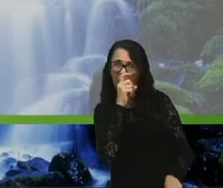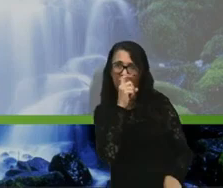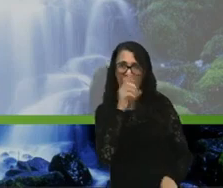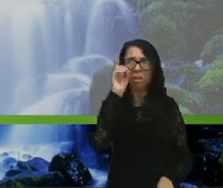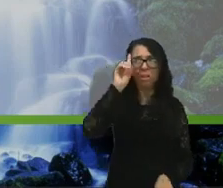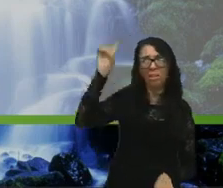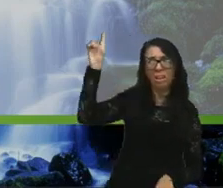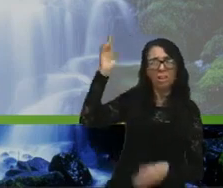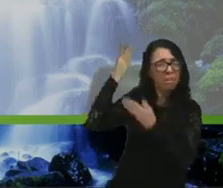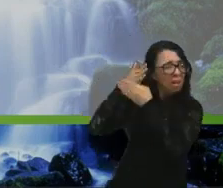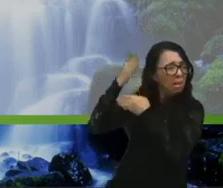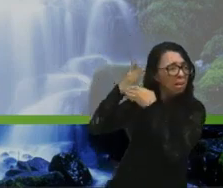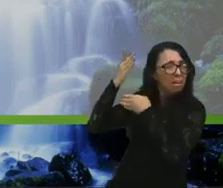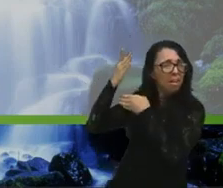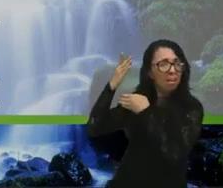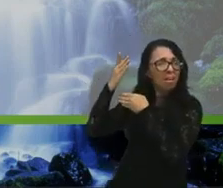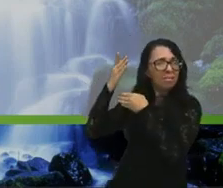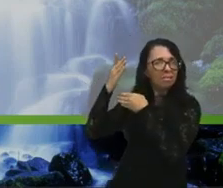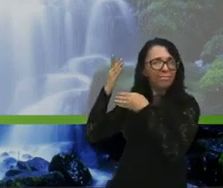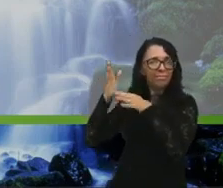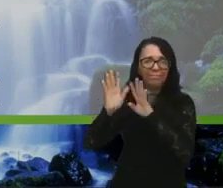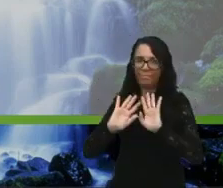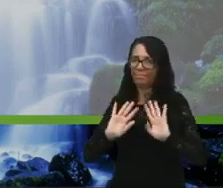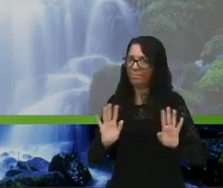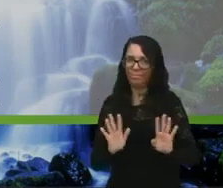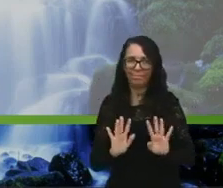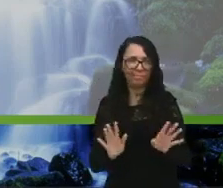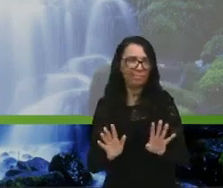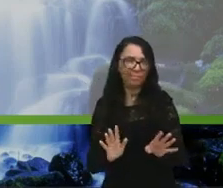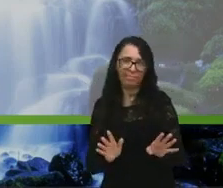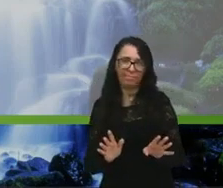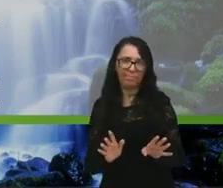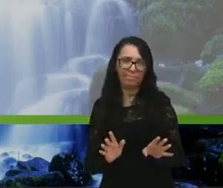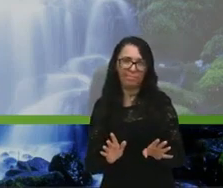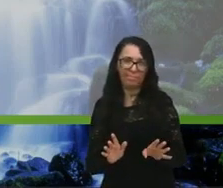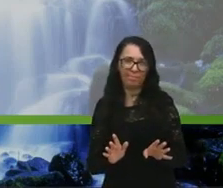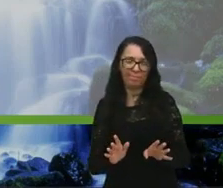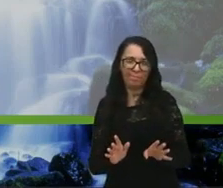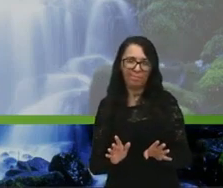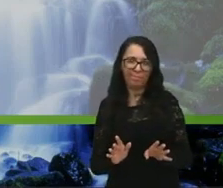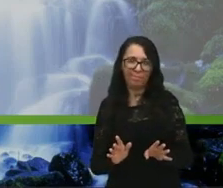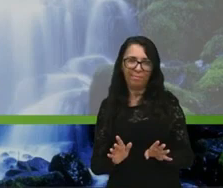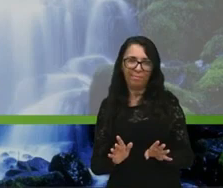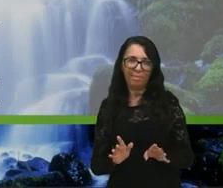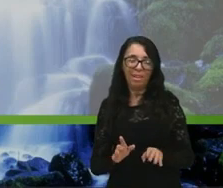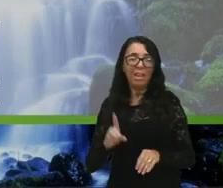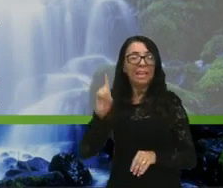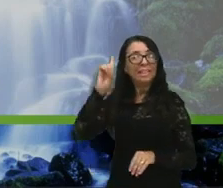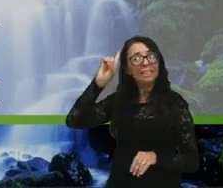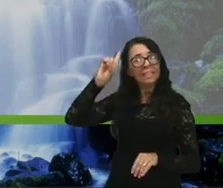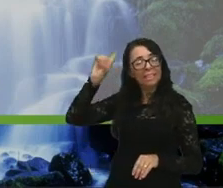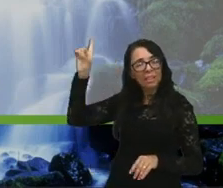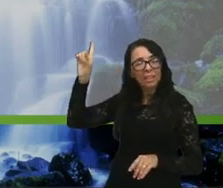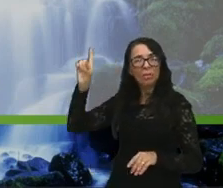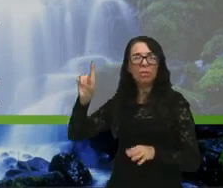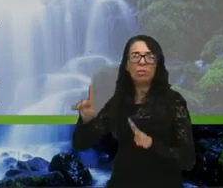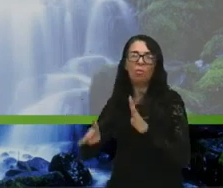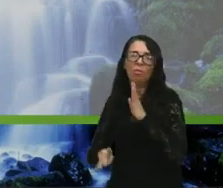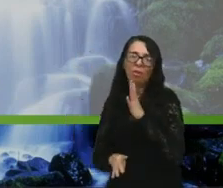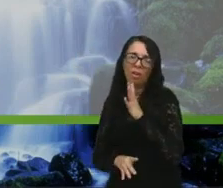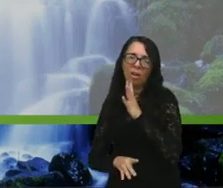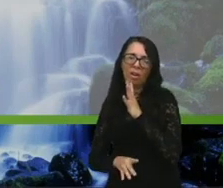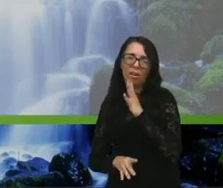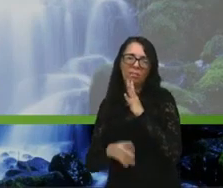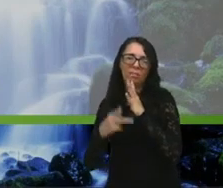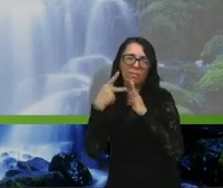Porque não mente para a igreja, mas mente para Deus. É como se você dissesse: